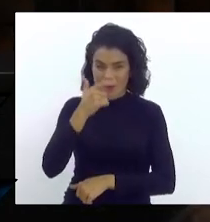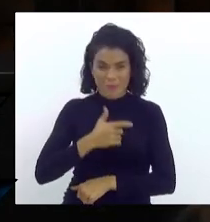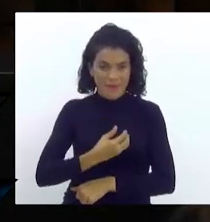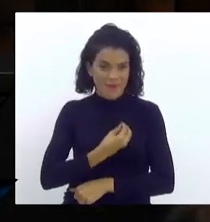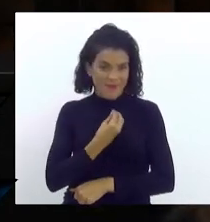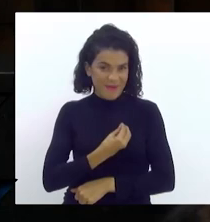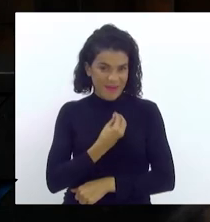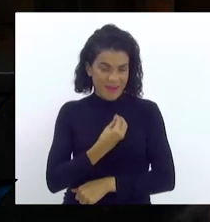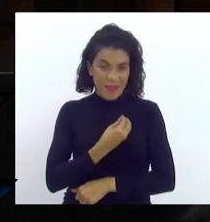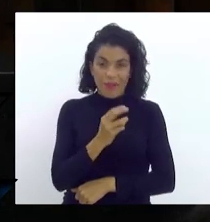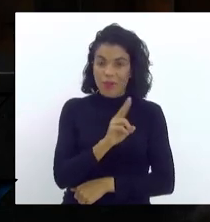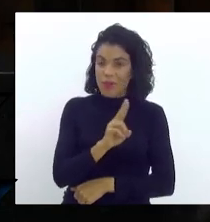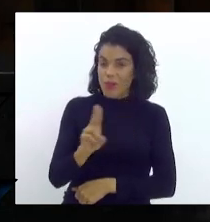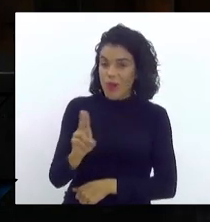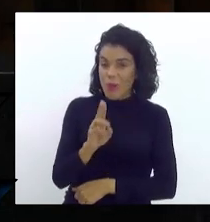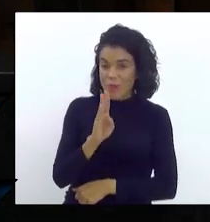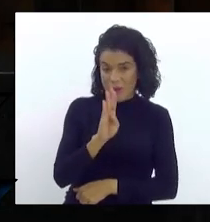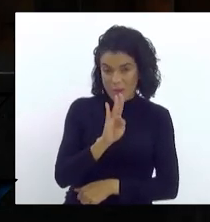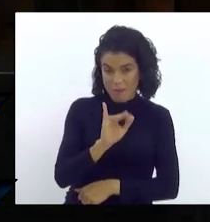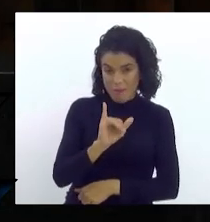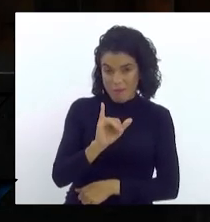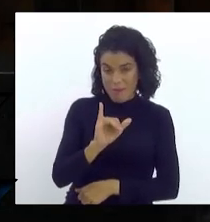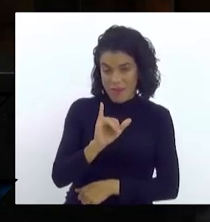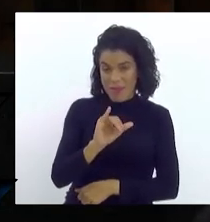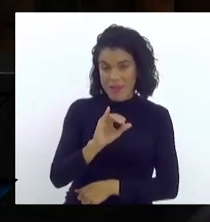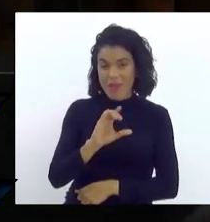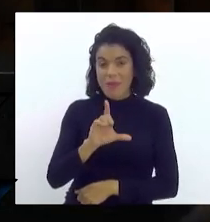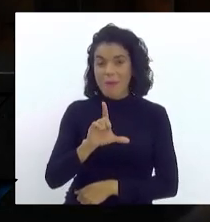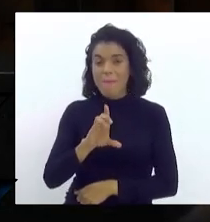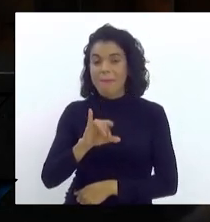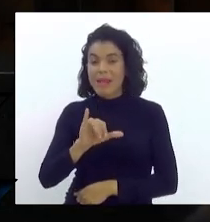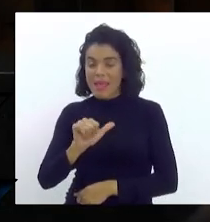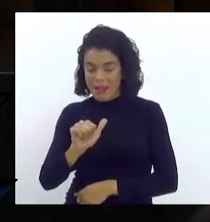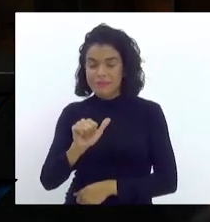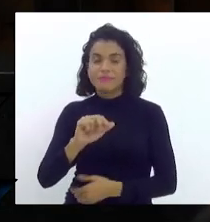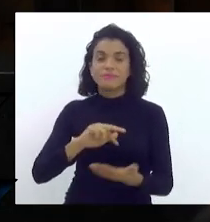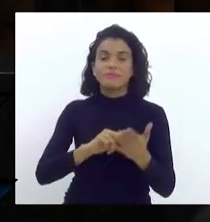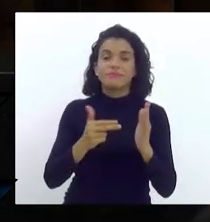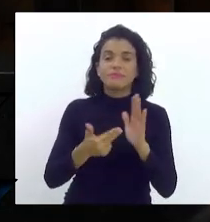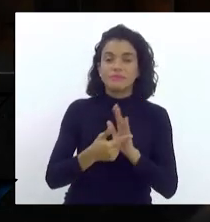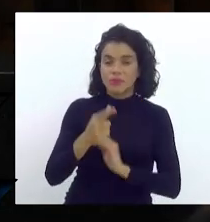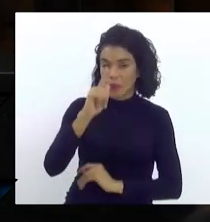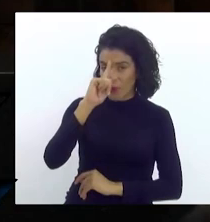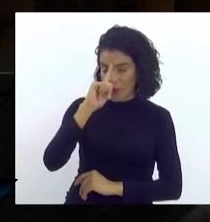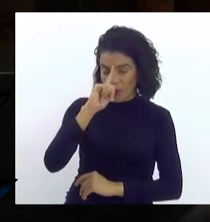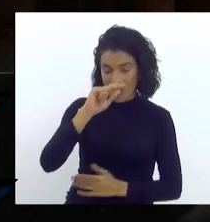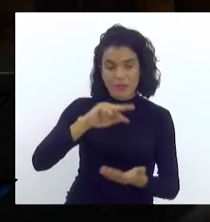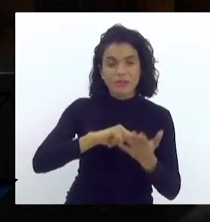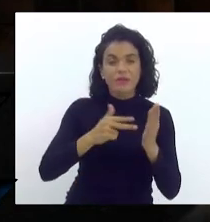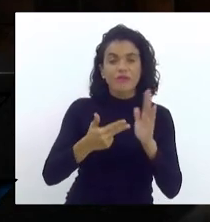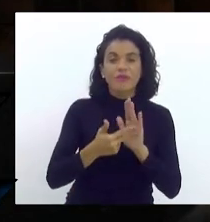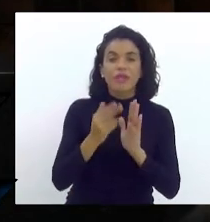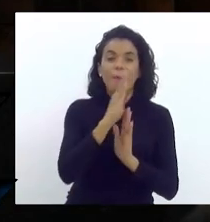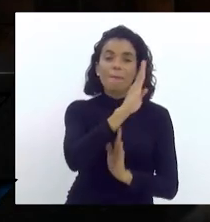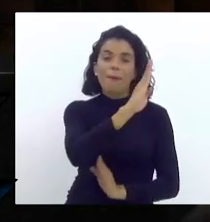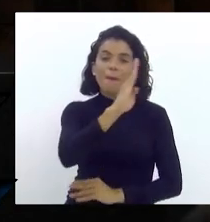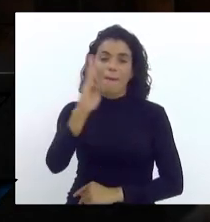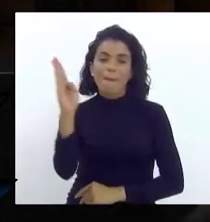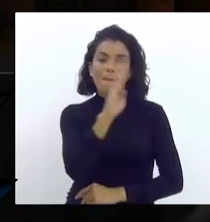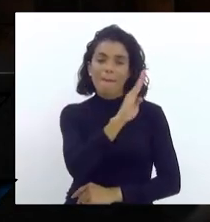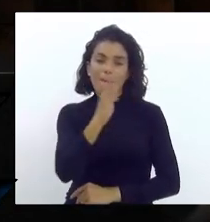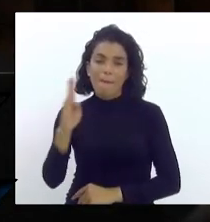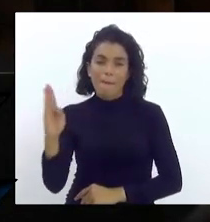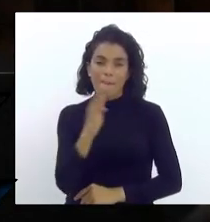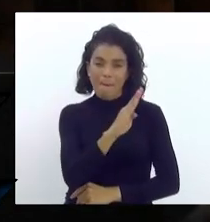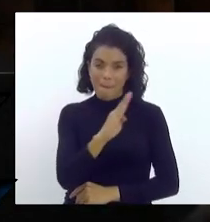esse nome significa biblioteca. Esse Bíblia vem do grego Biblios, que significa uma biblioteca.